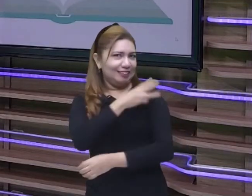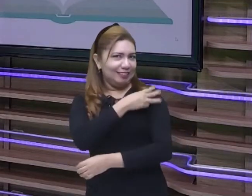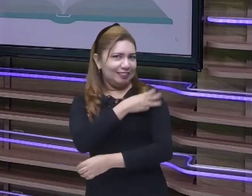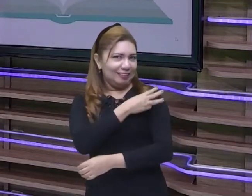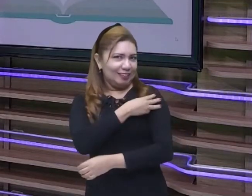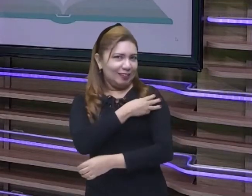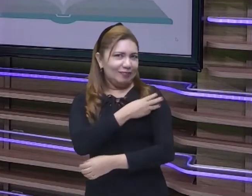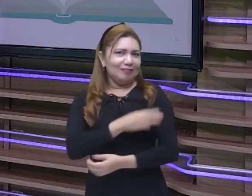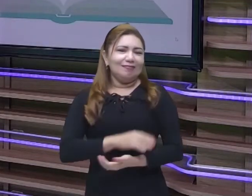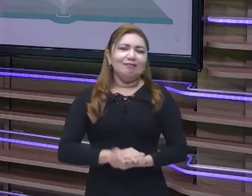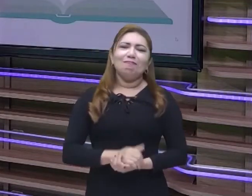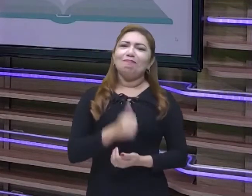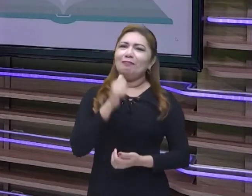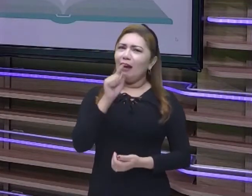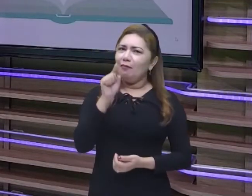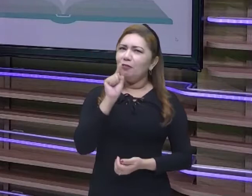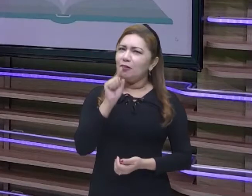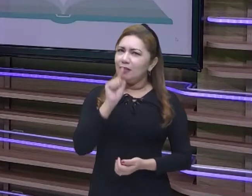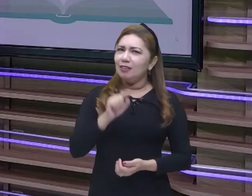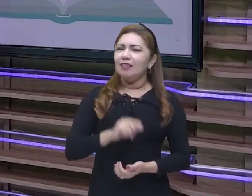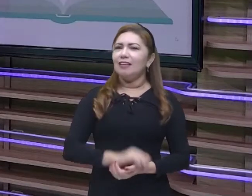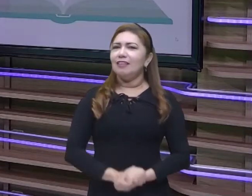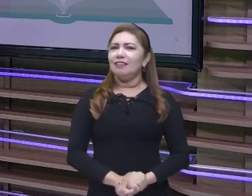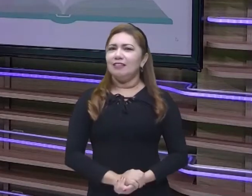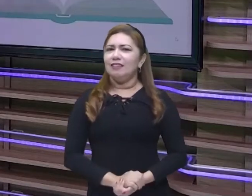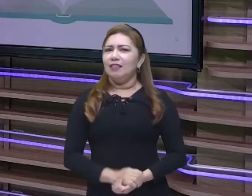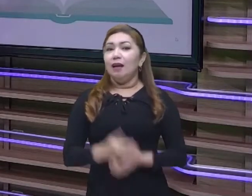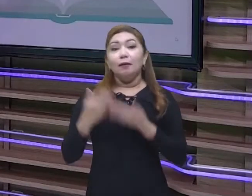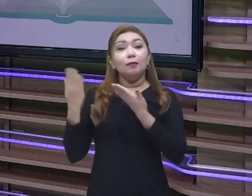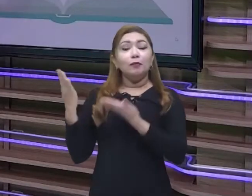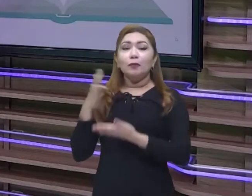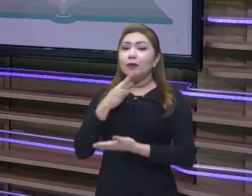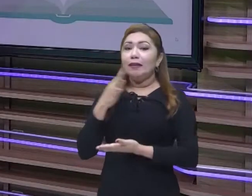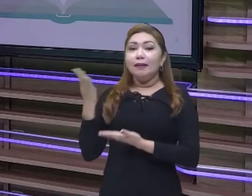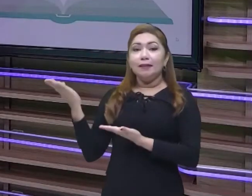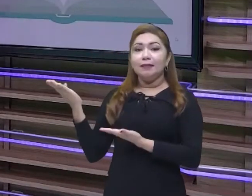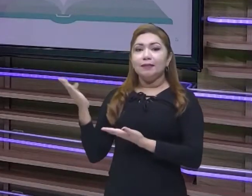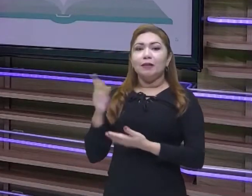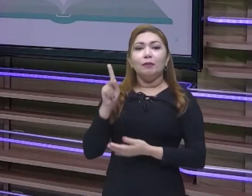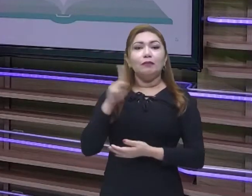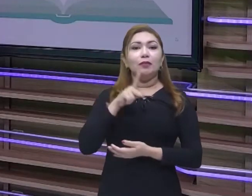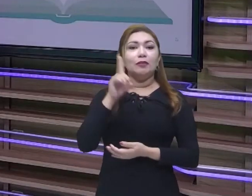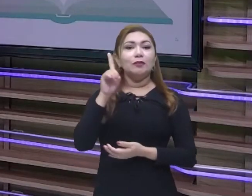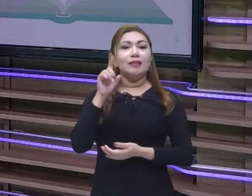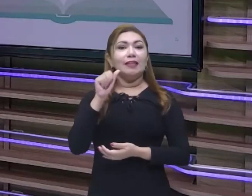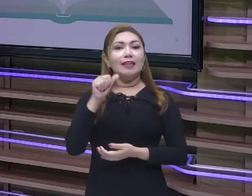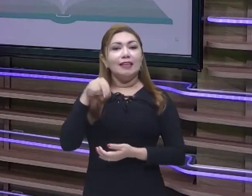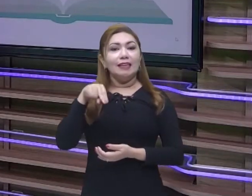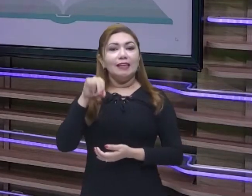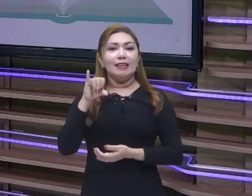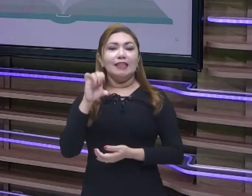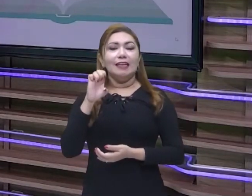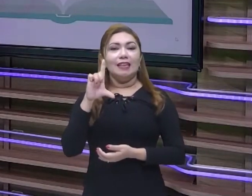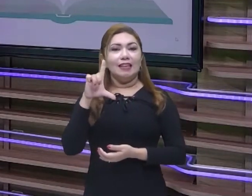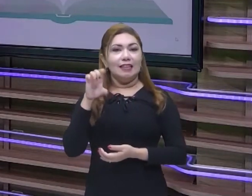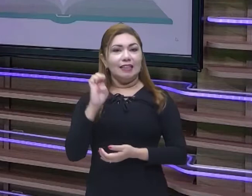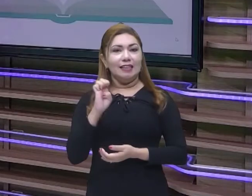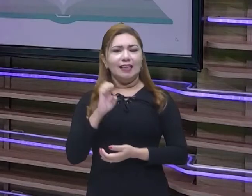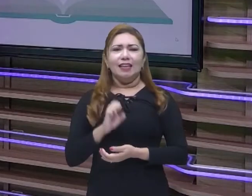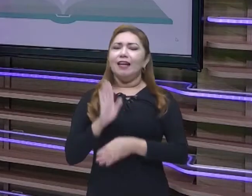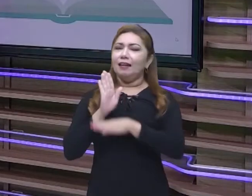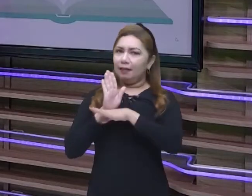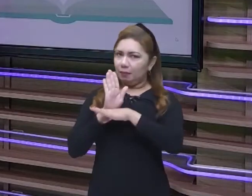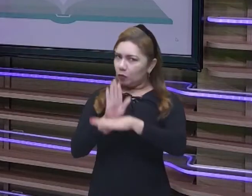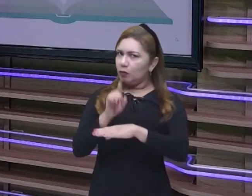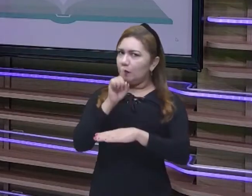ensino fundamental? É, para vocês! Para quem ainda não me conhece, eu sou a professora Daniele. Estou aqui para ajudar você um pouquinho